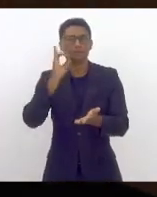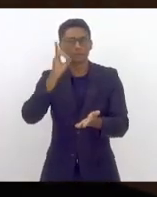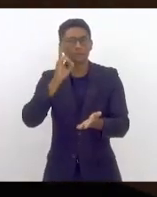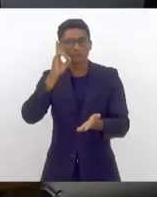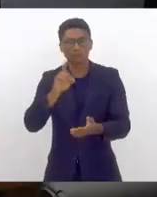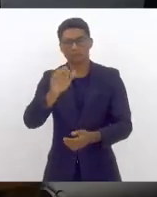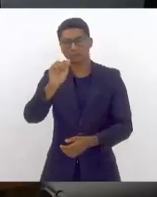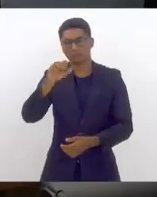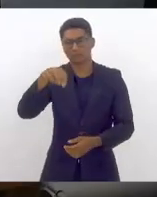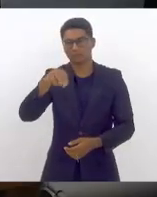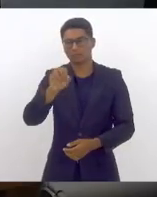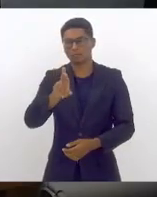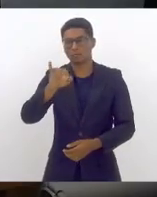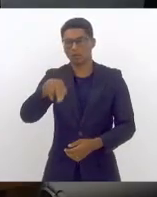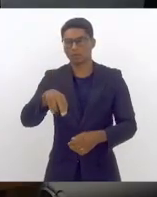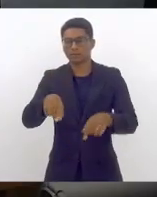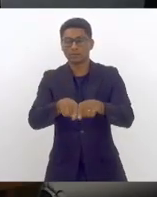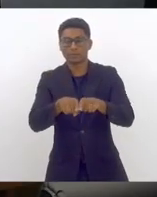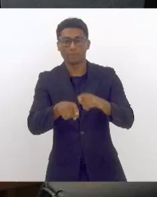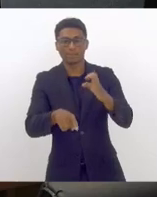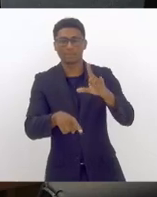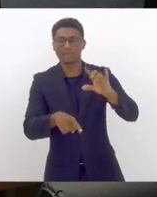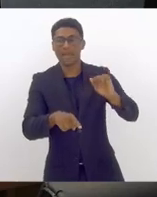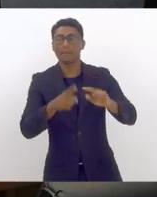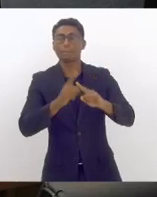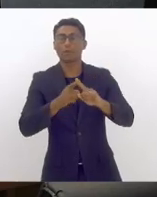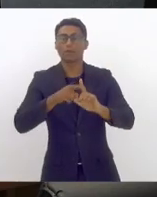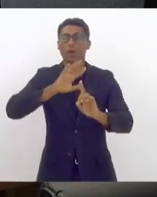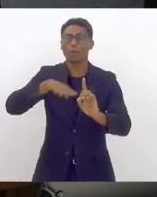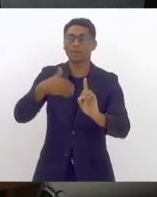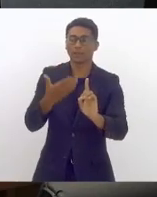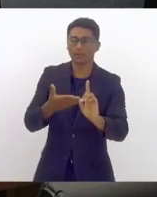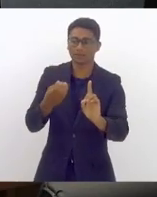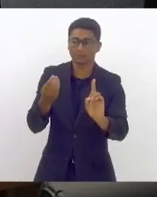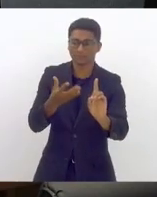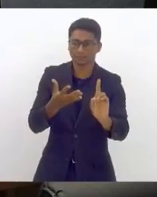Amorim, Célia, pela grande homenagem. Quero